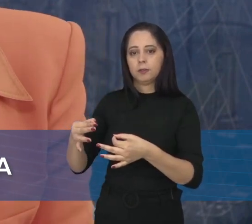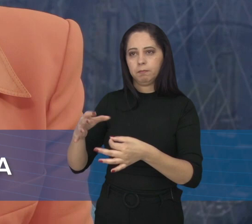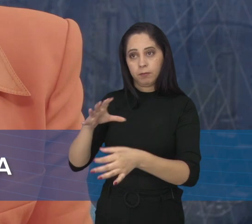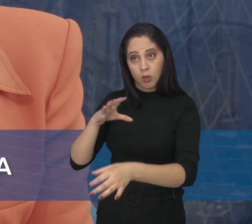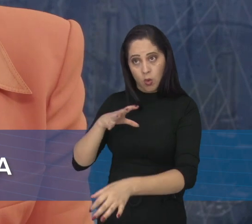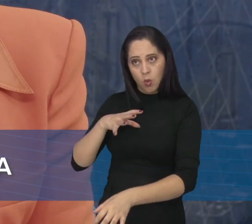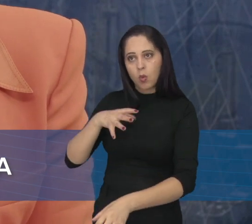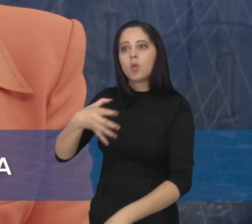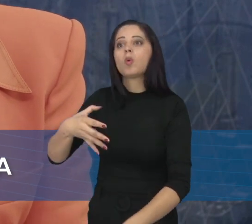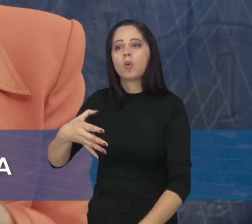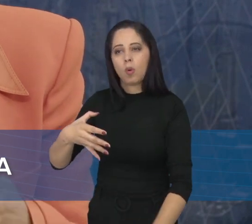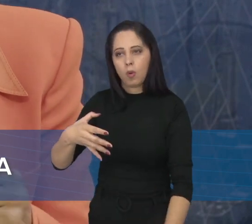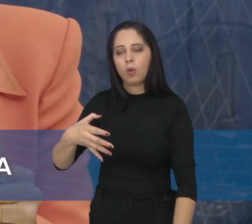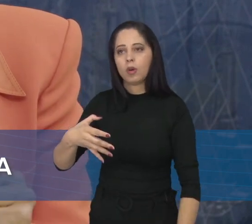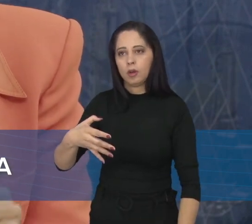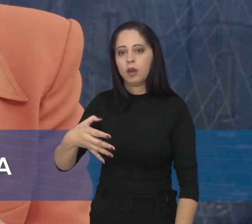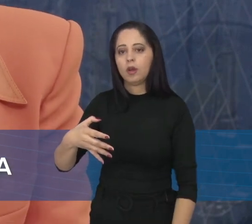por uma